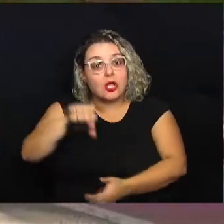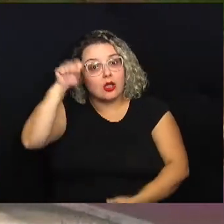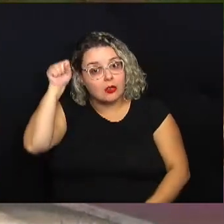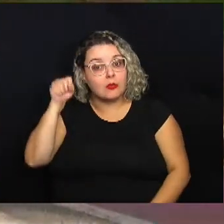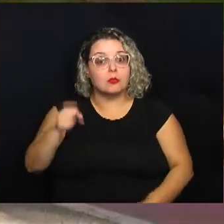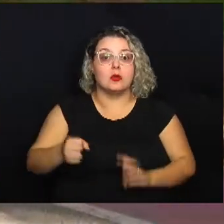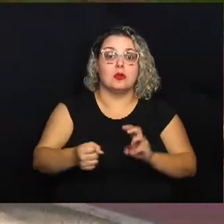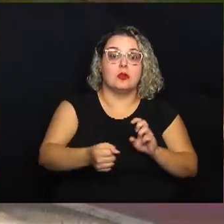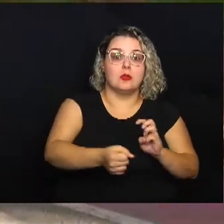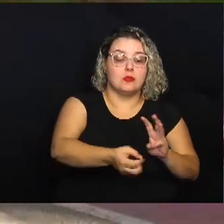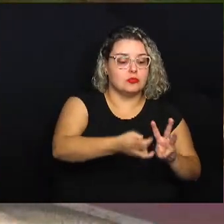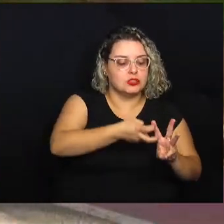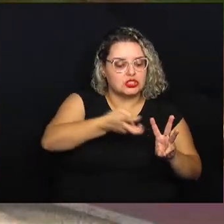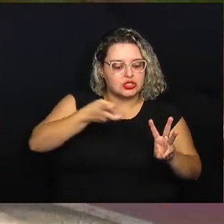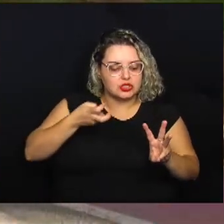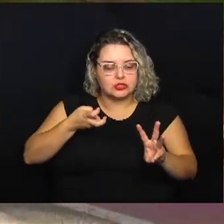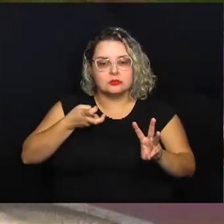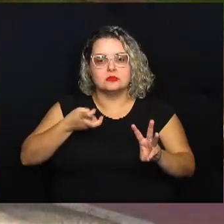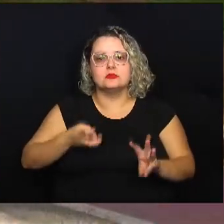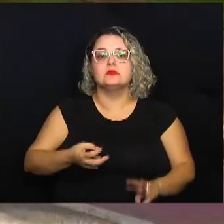indígena. Foram